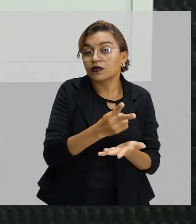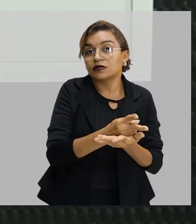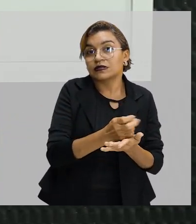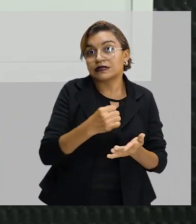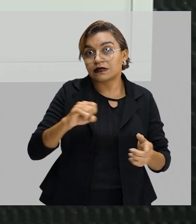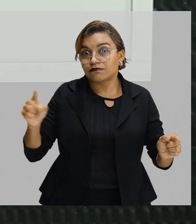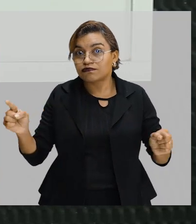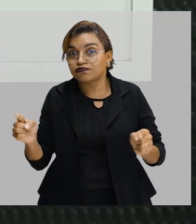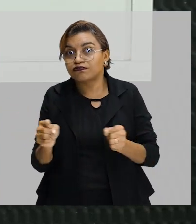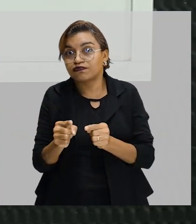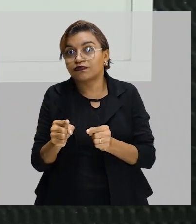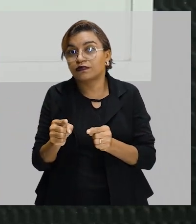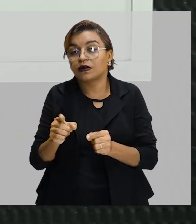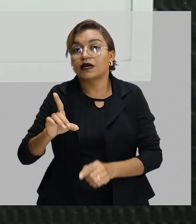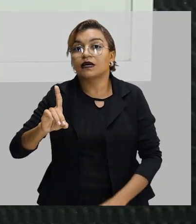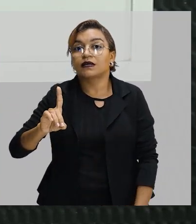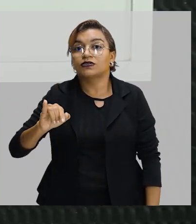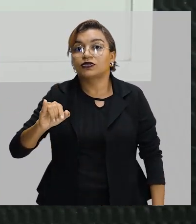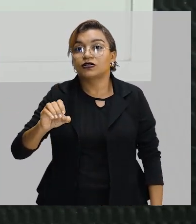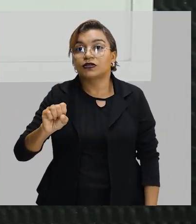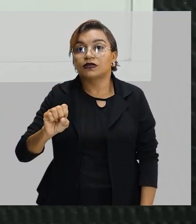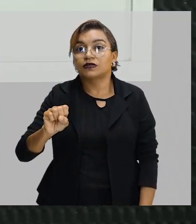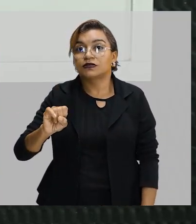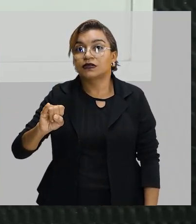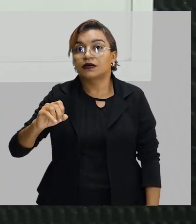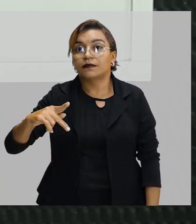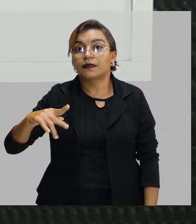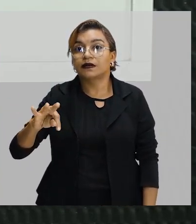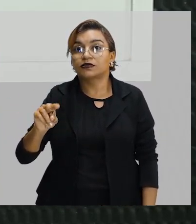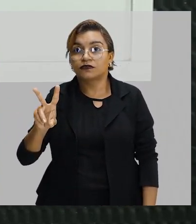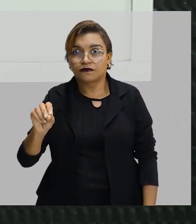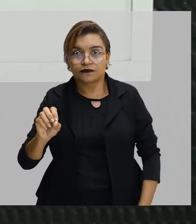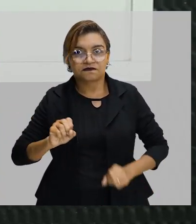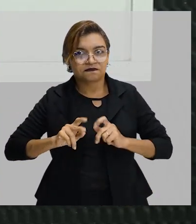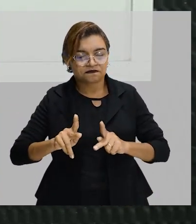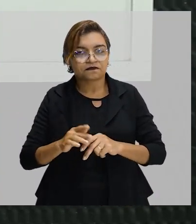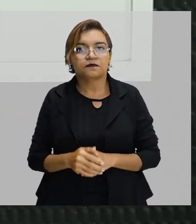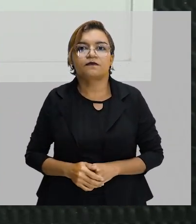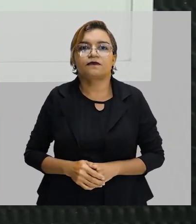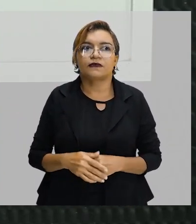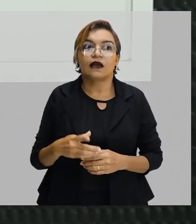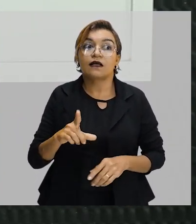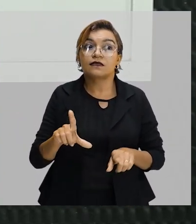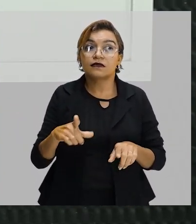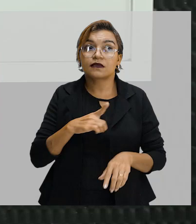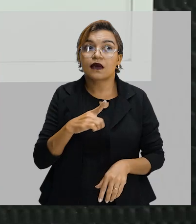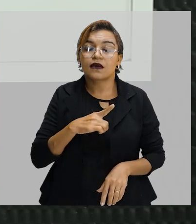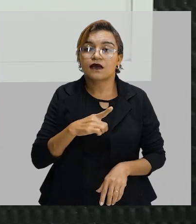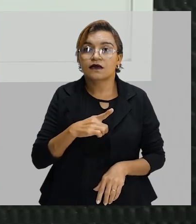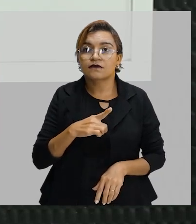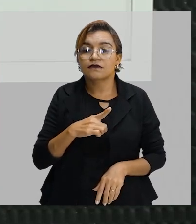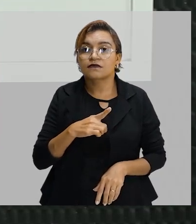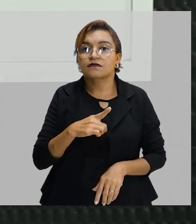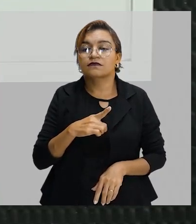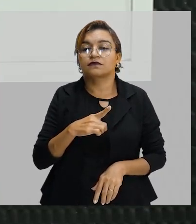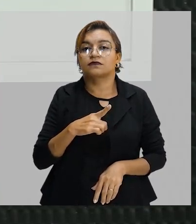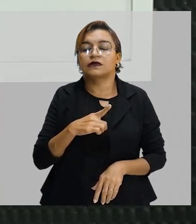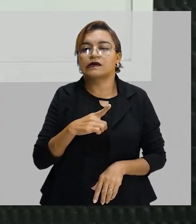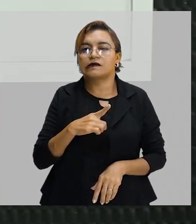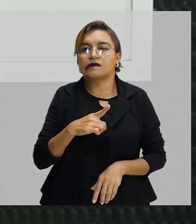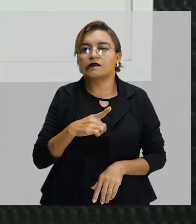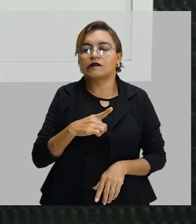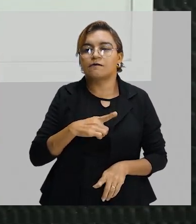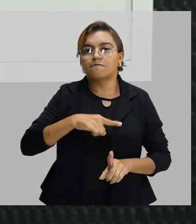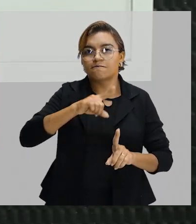ela diminui, dissipativo. Pronto. A frequência. Frequência, já